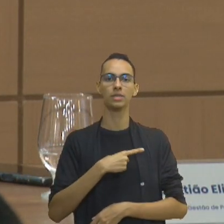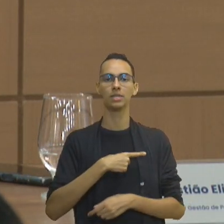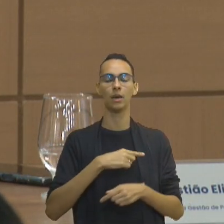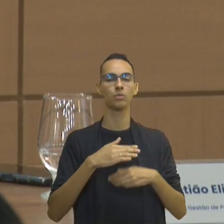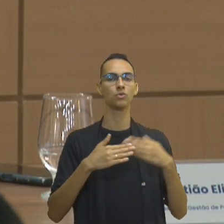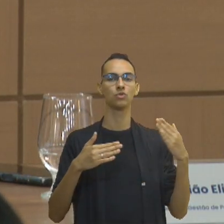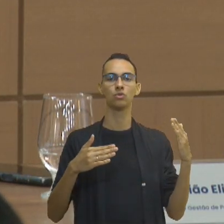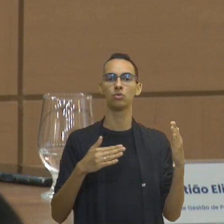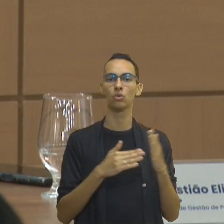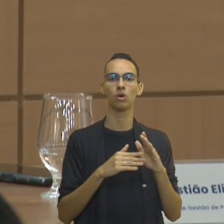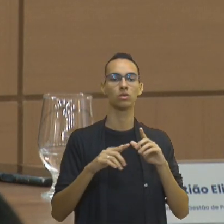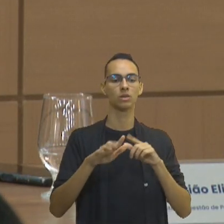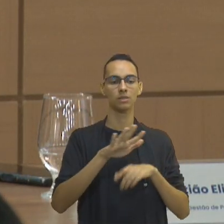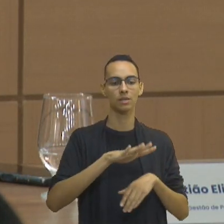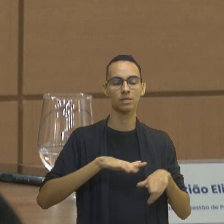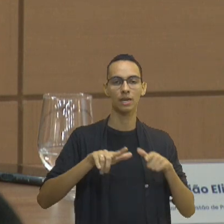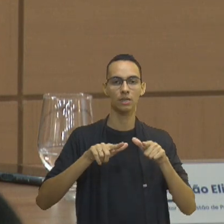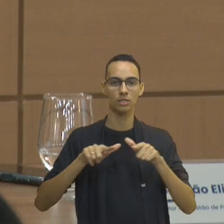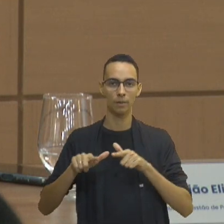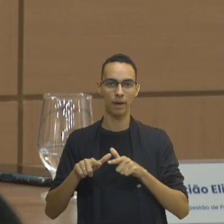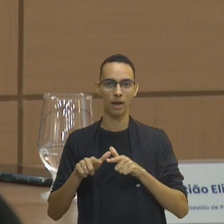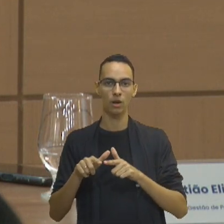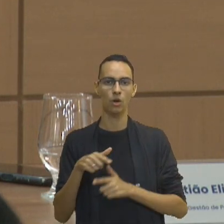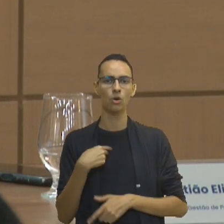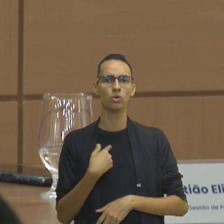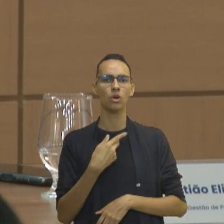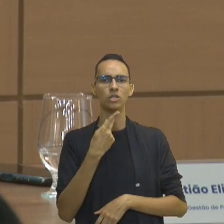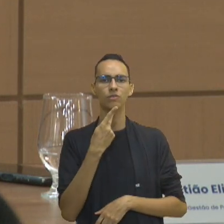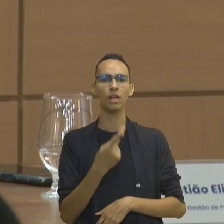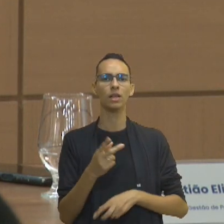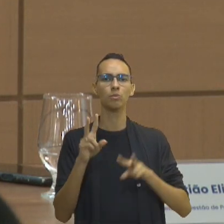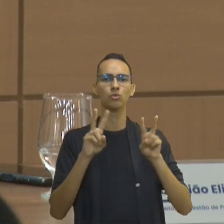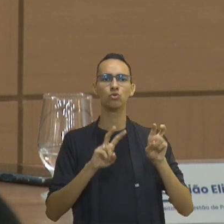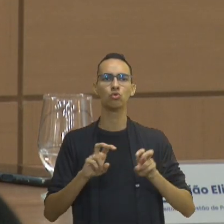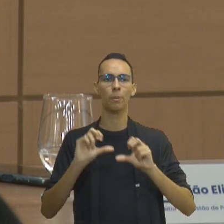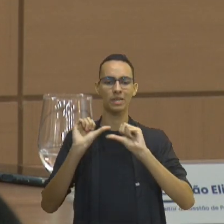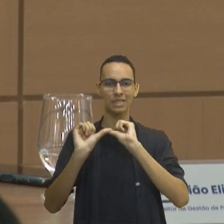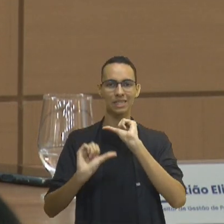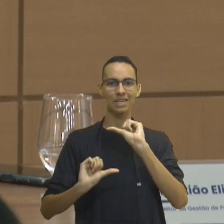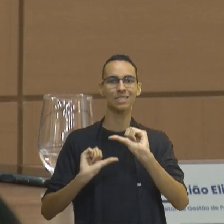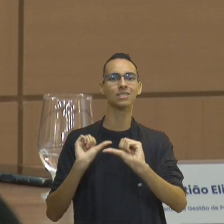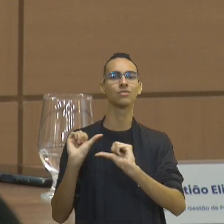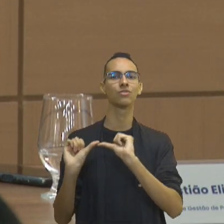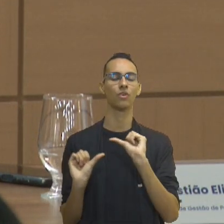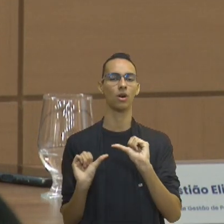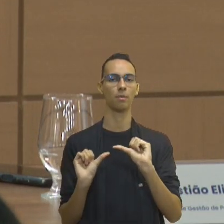quando a gente fala transforma, como bem colocou o nosso querido reitor,